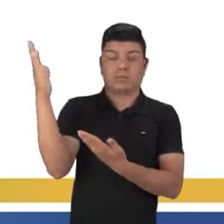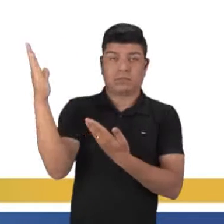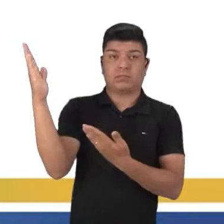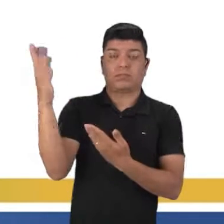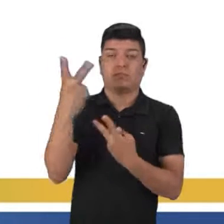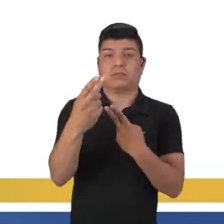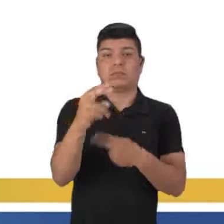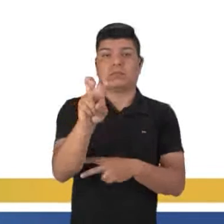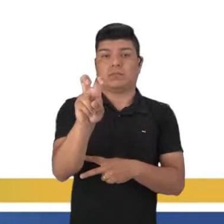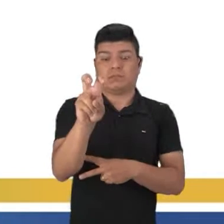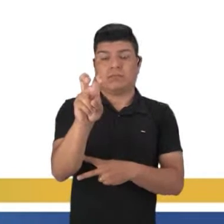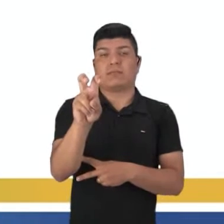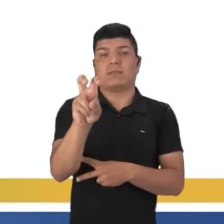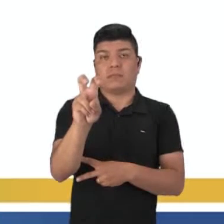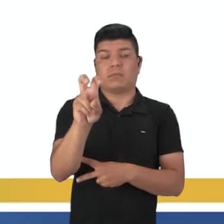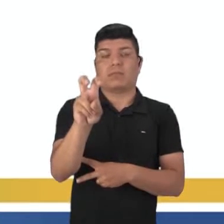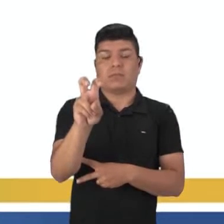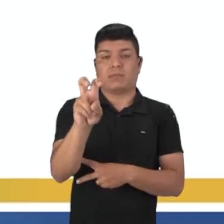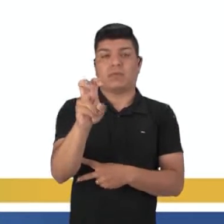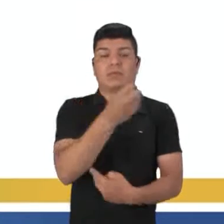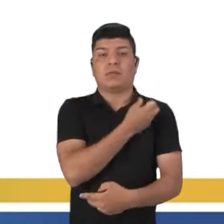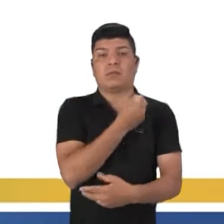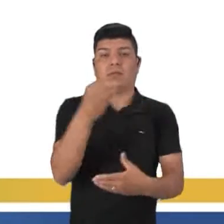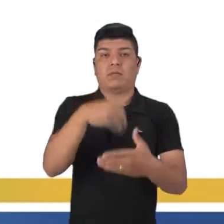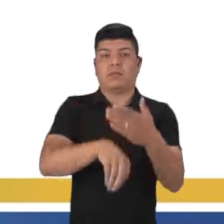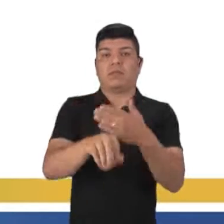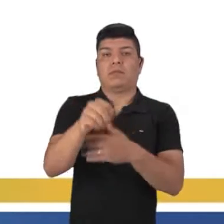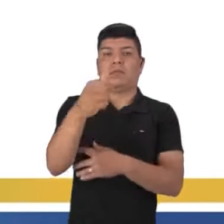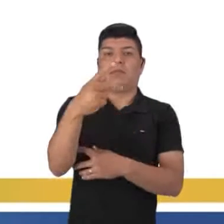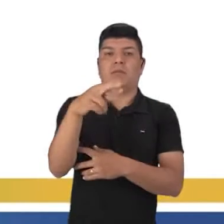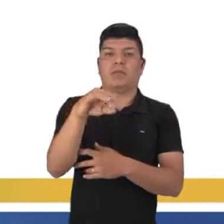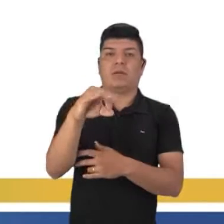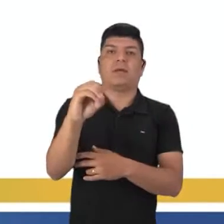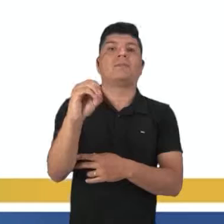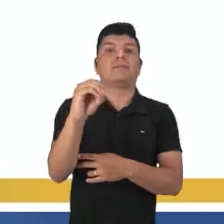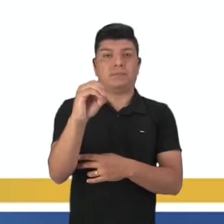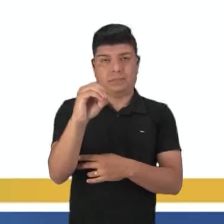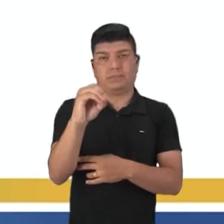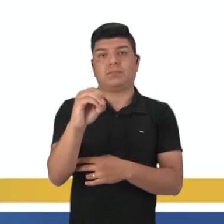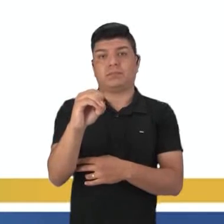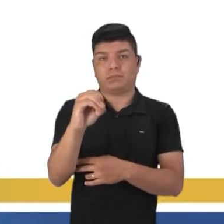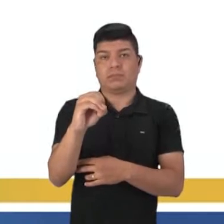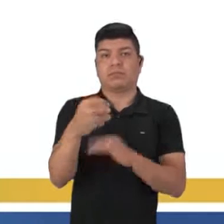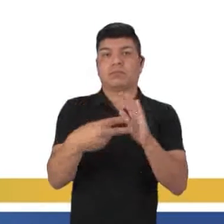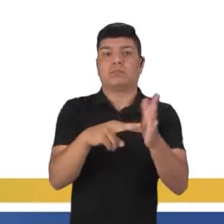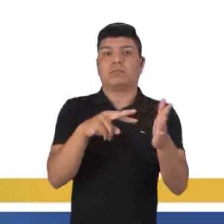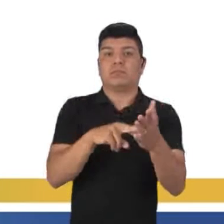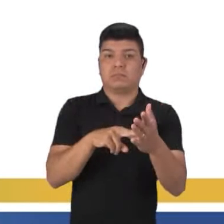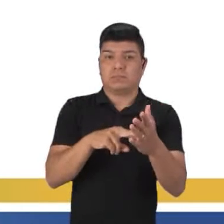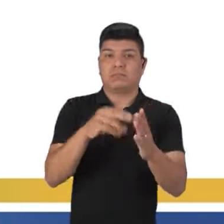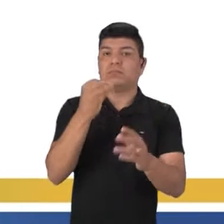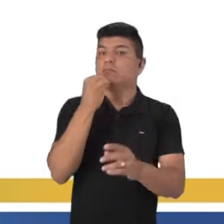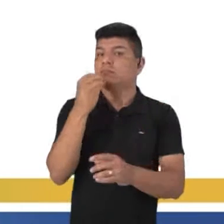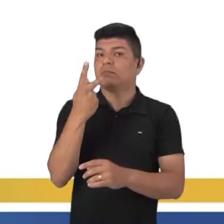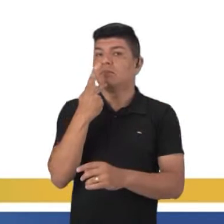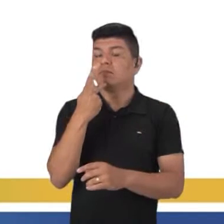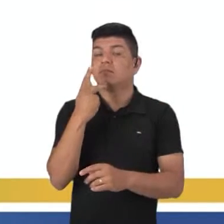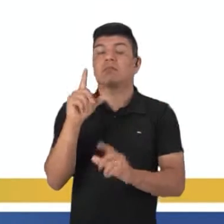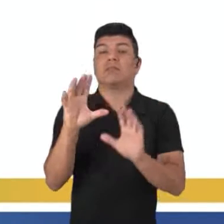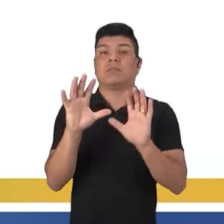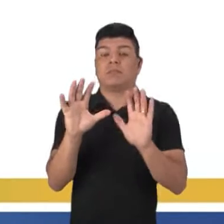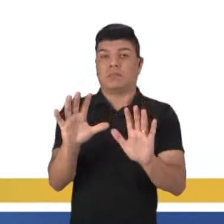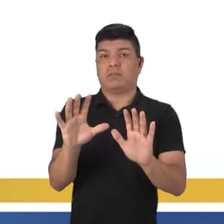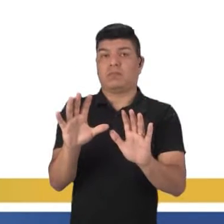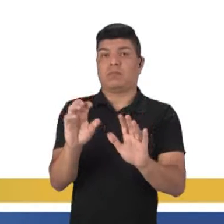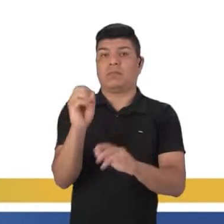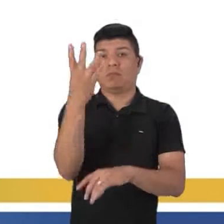igual a 5, Nós temos 5 números primos aí dentro desse intervalo. Então, pela definição aí de probabilidade, a probabilidade